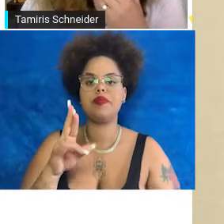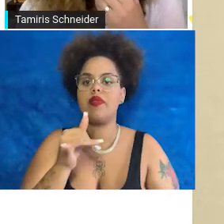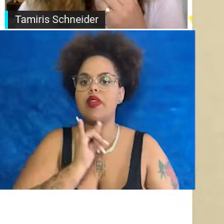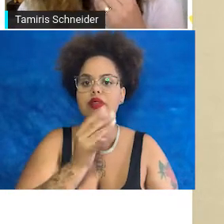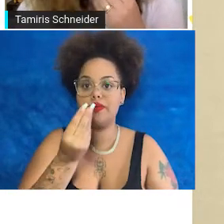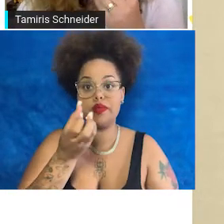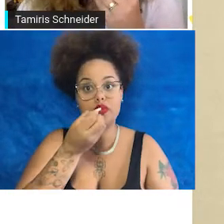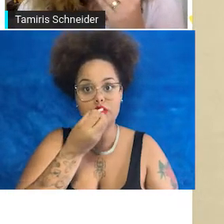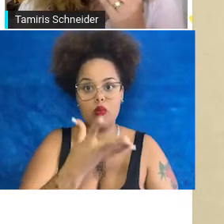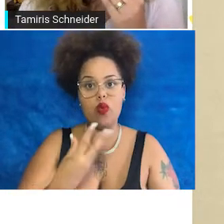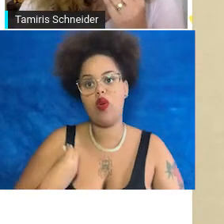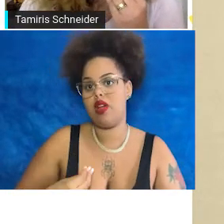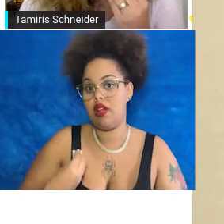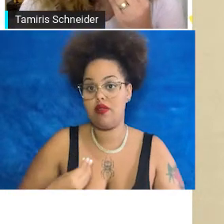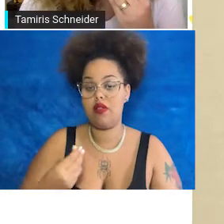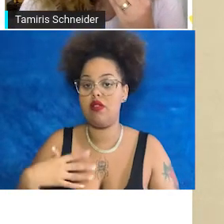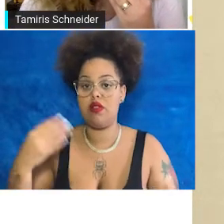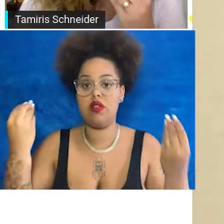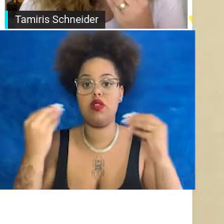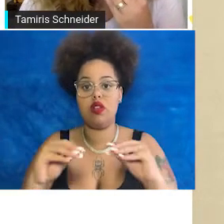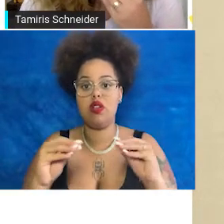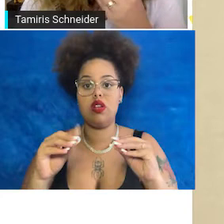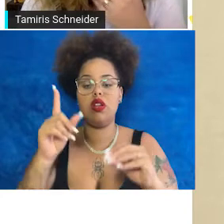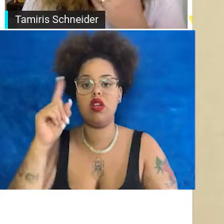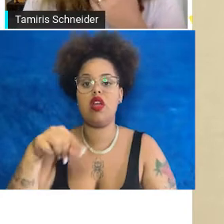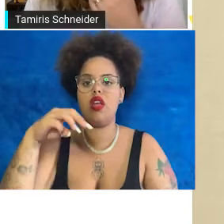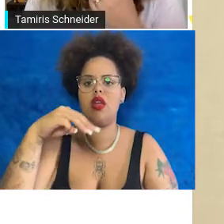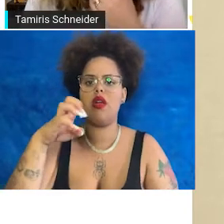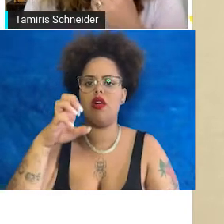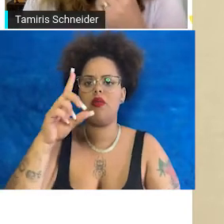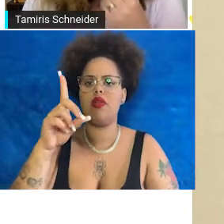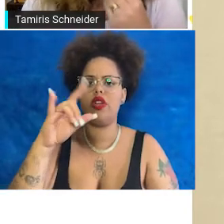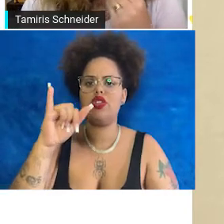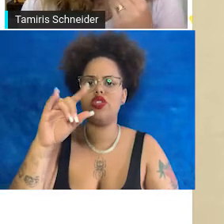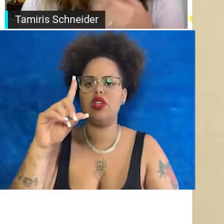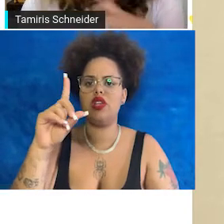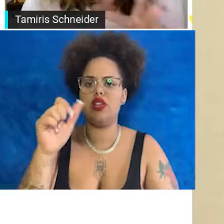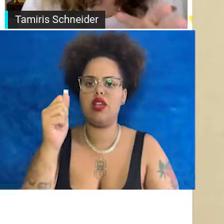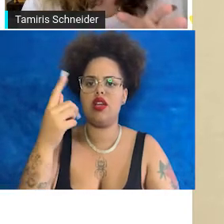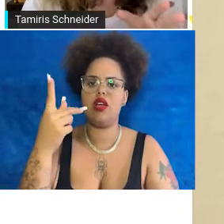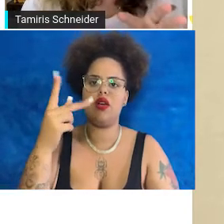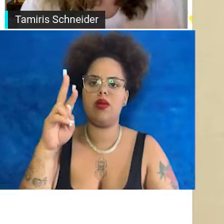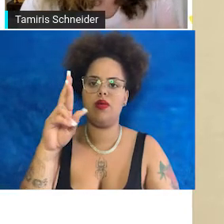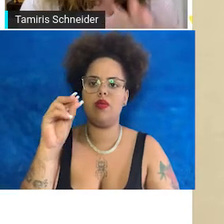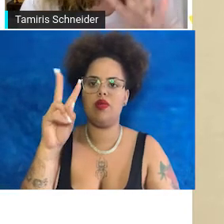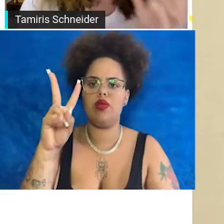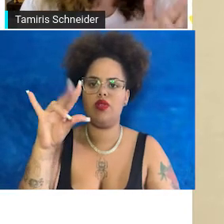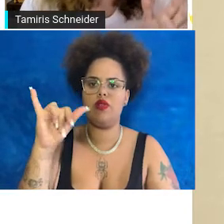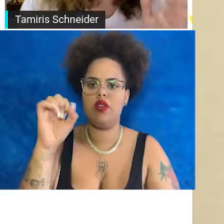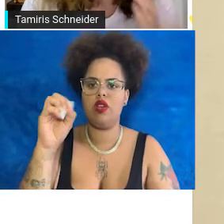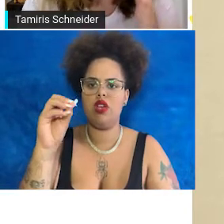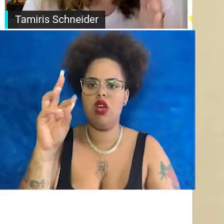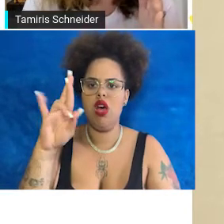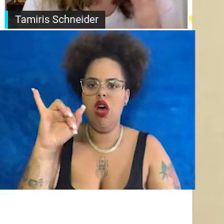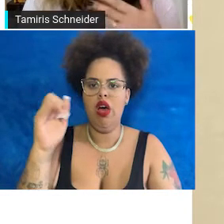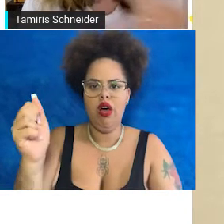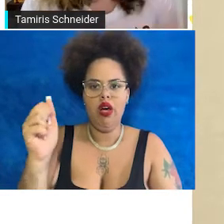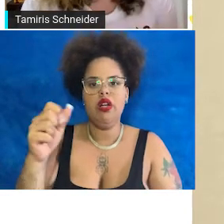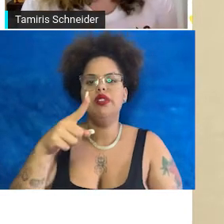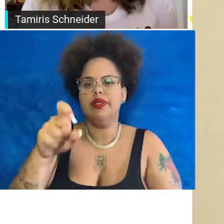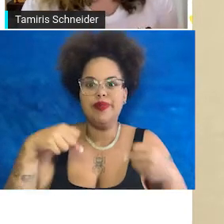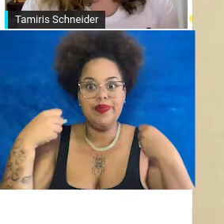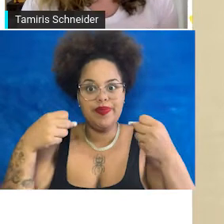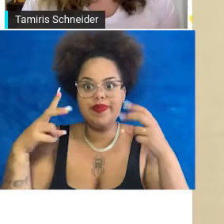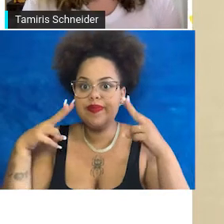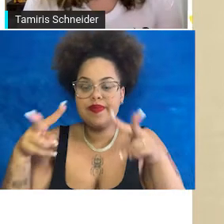e atual que eu coloquei aí foi o do Medida Provisória. Se você não assistiu o filme ainda, corre, assiste. Não